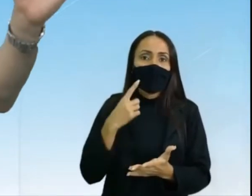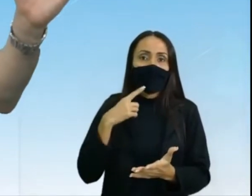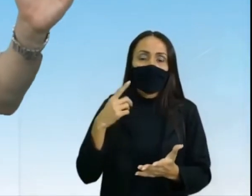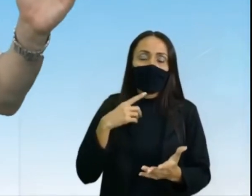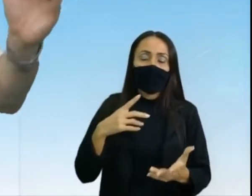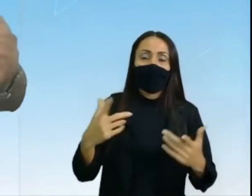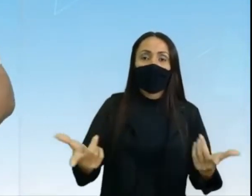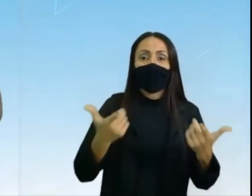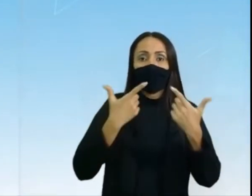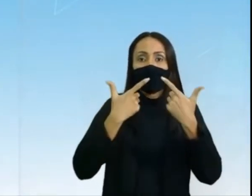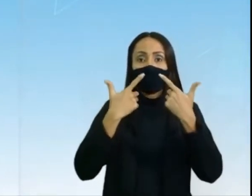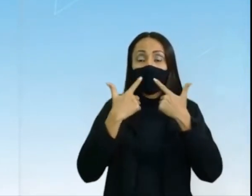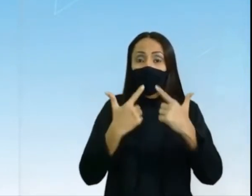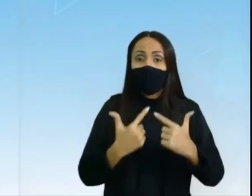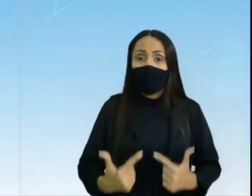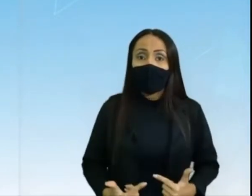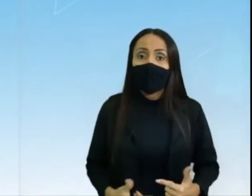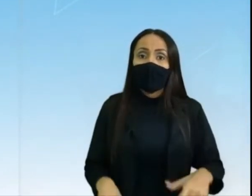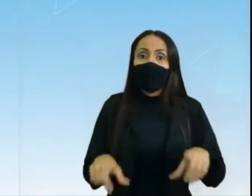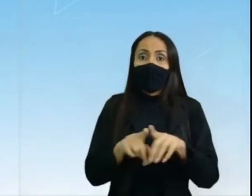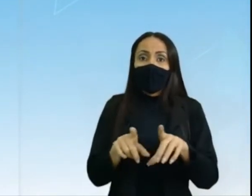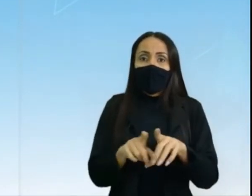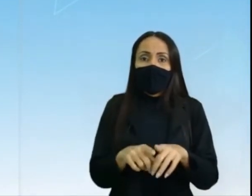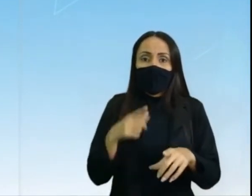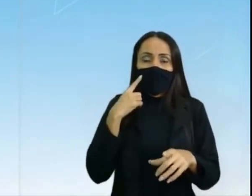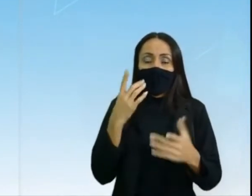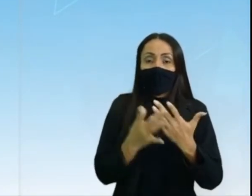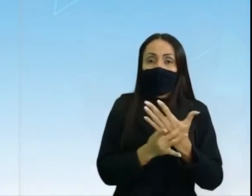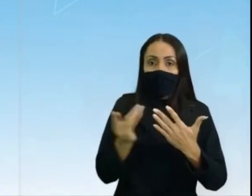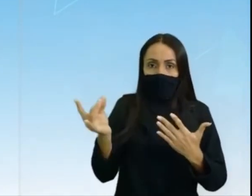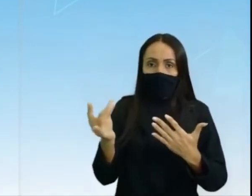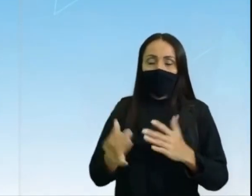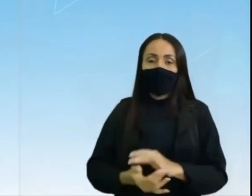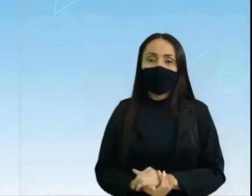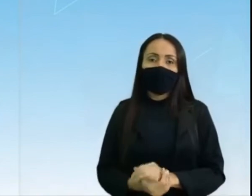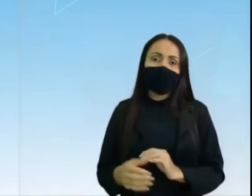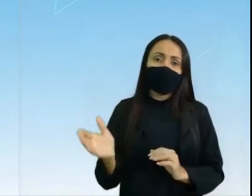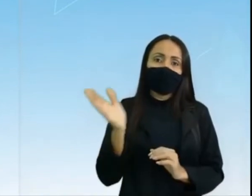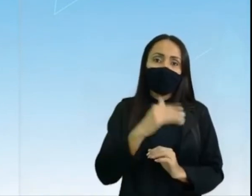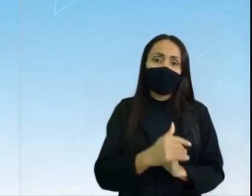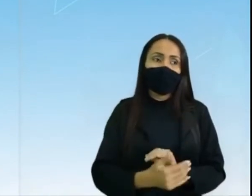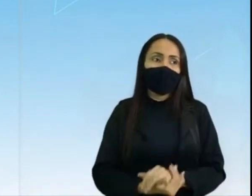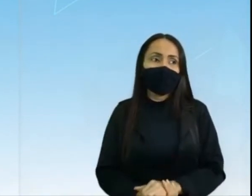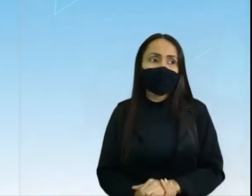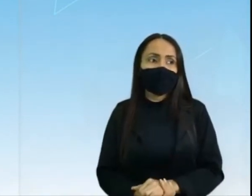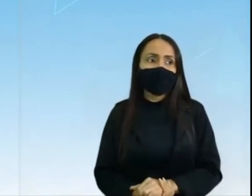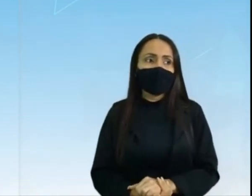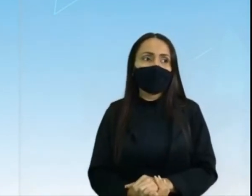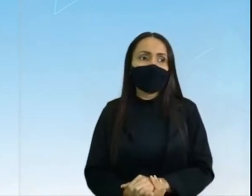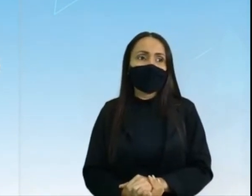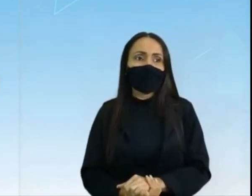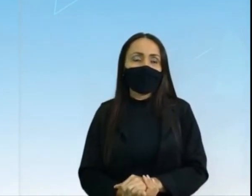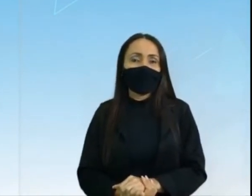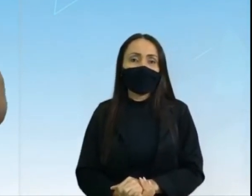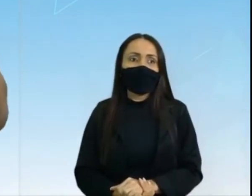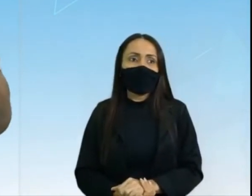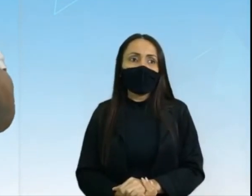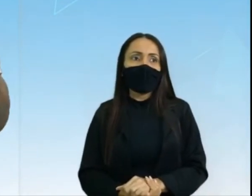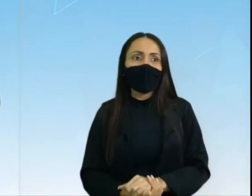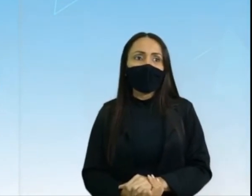da linguagem, certos recursos também semióticos. Então vamos caminhando. Olhem aqui